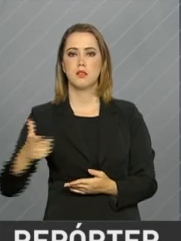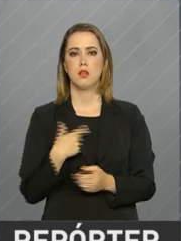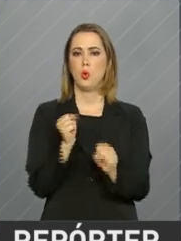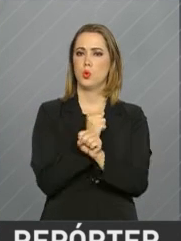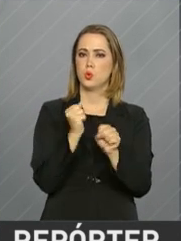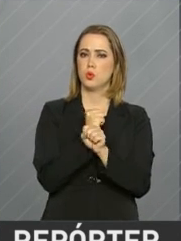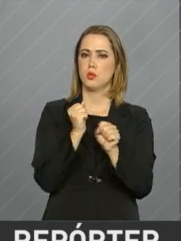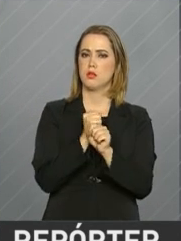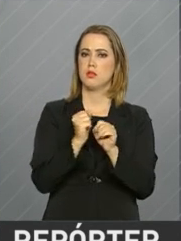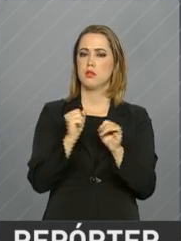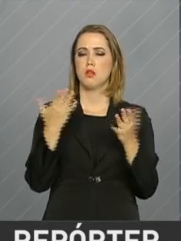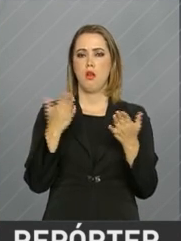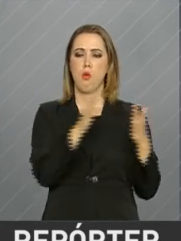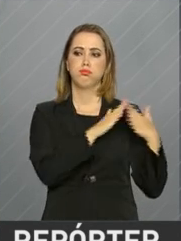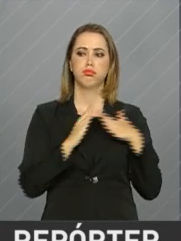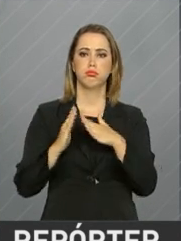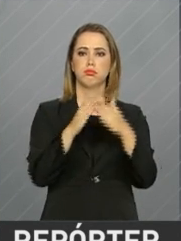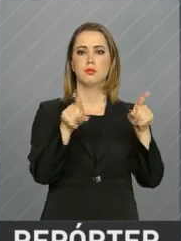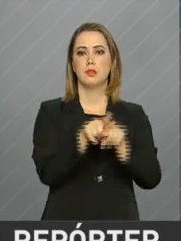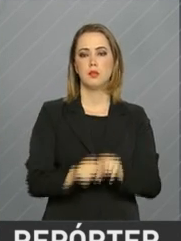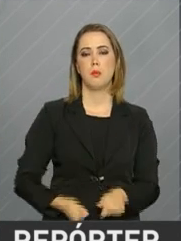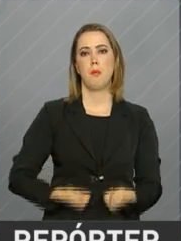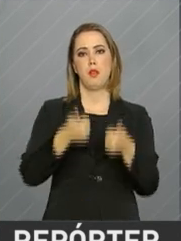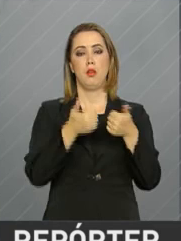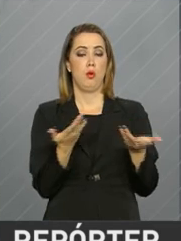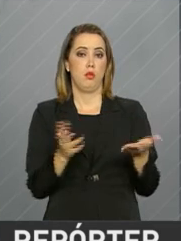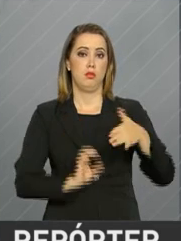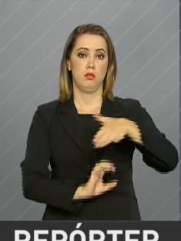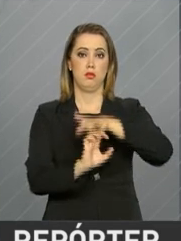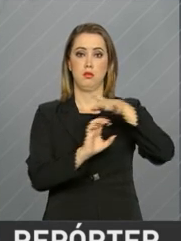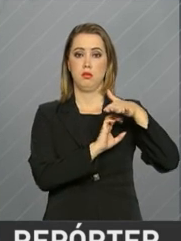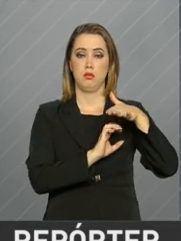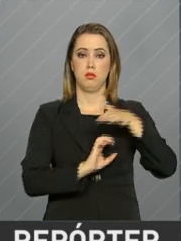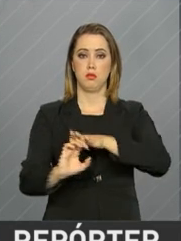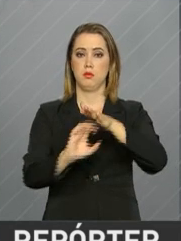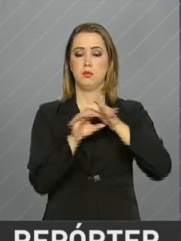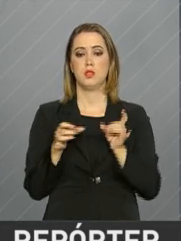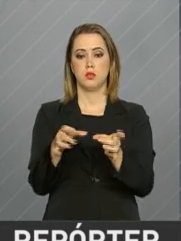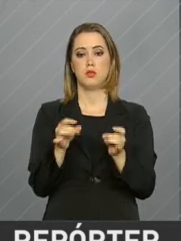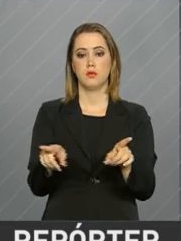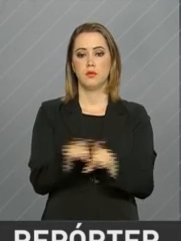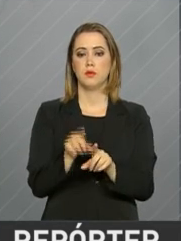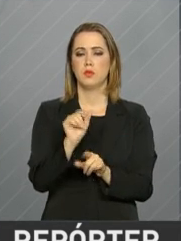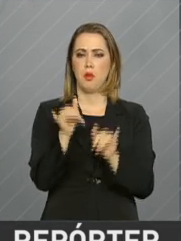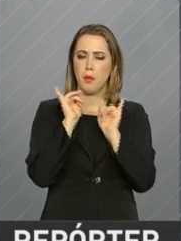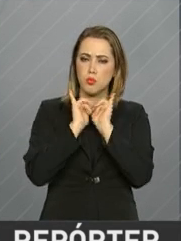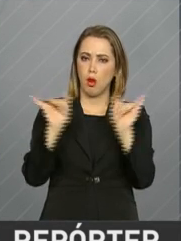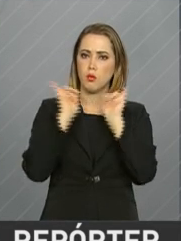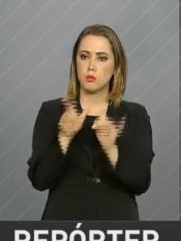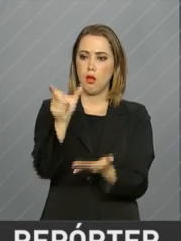civil aquecendo o mercado imobiliário além disso como já foi anunciado as máquinas de cartão deverão aceitar qualquer bandeira